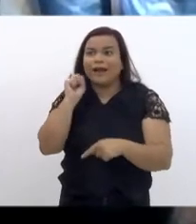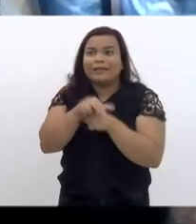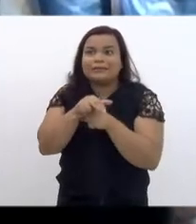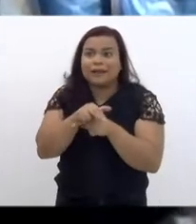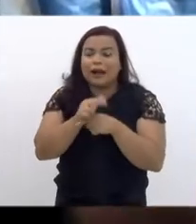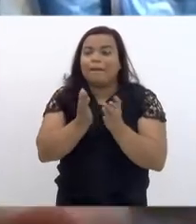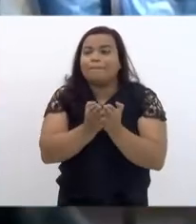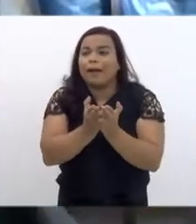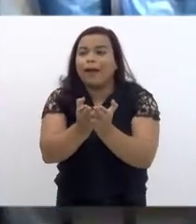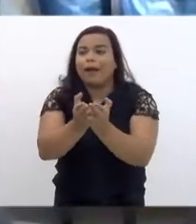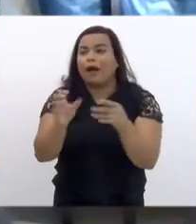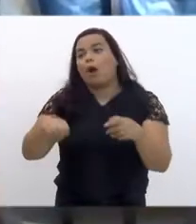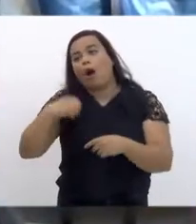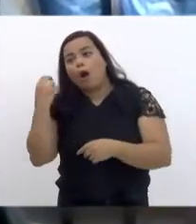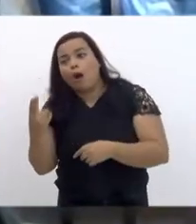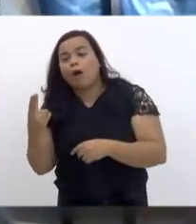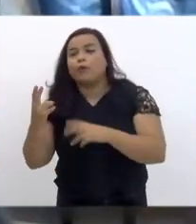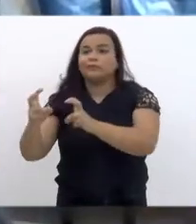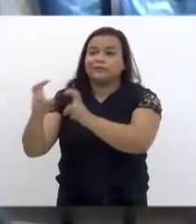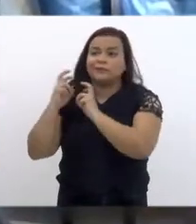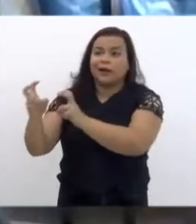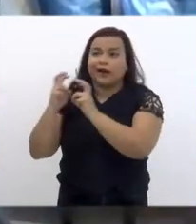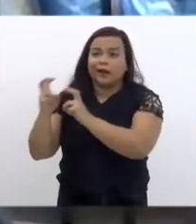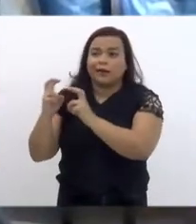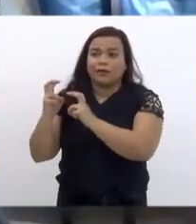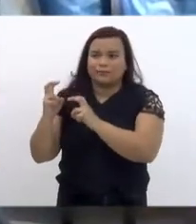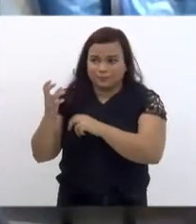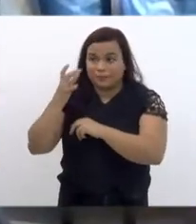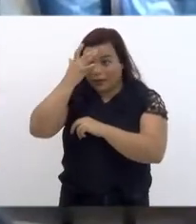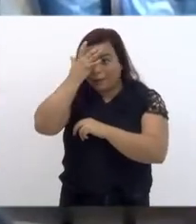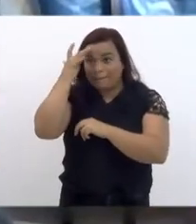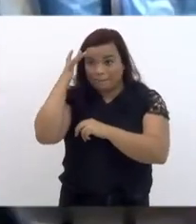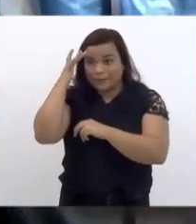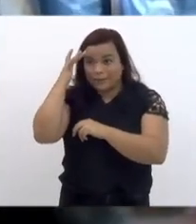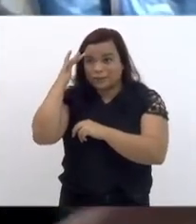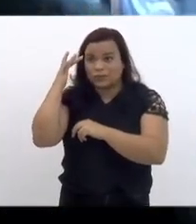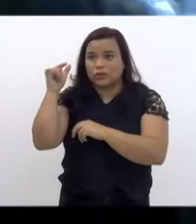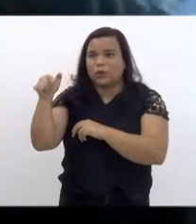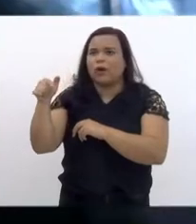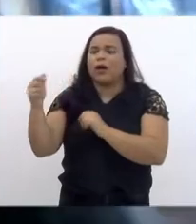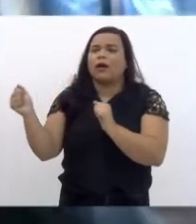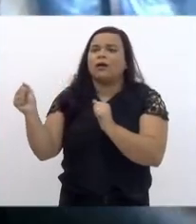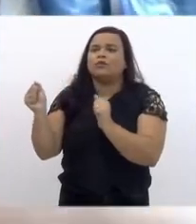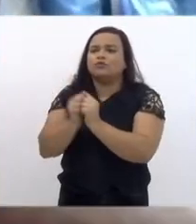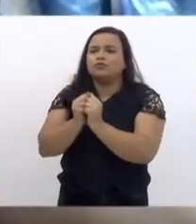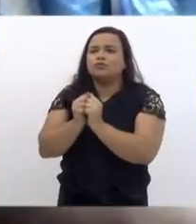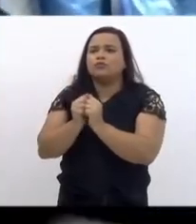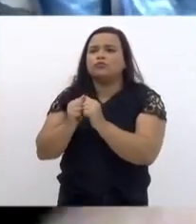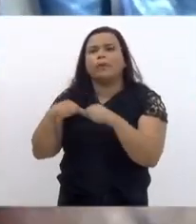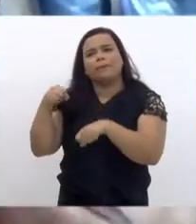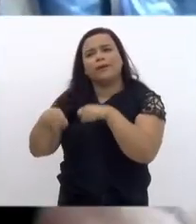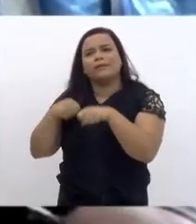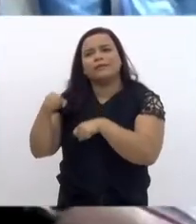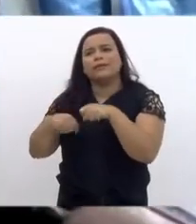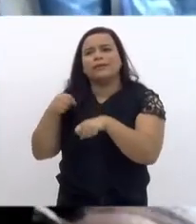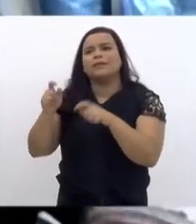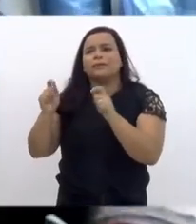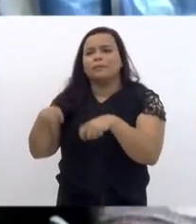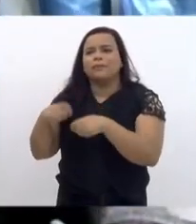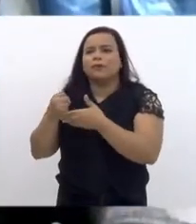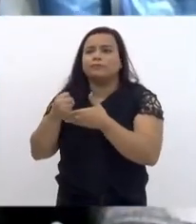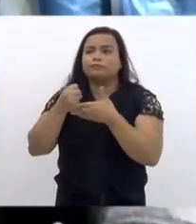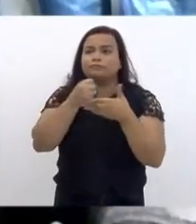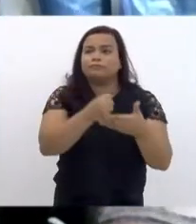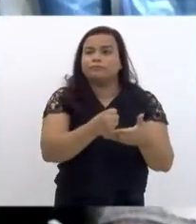barca, ela não ter que pagar pela bicicleta que ela está indo junto, porque aí ela vai com a bicicleta e depois pega uma ciclovia e vai para o